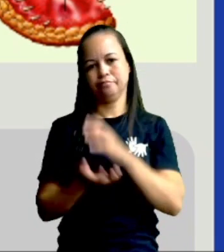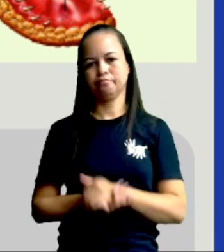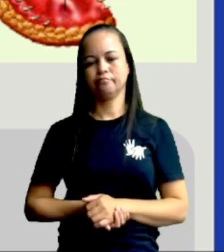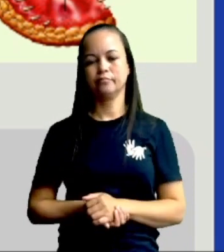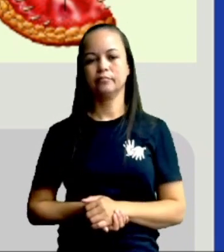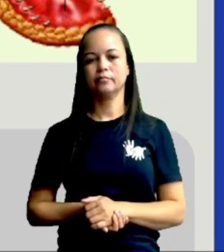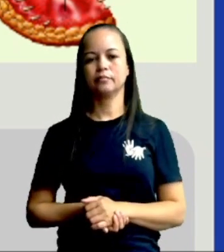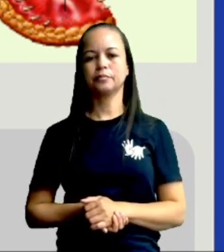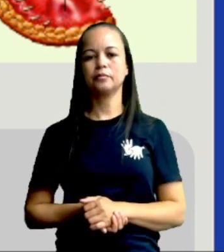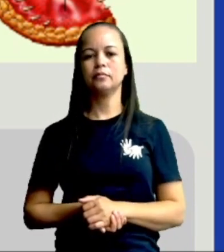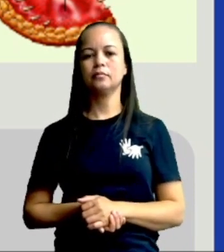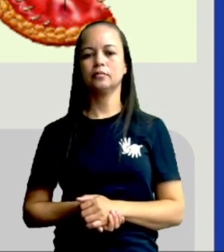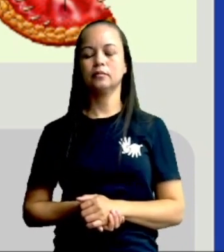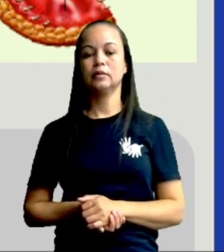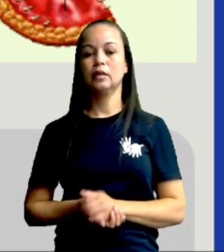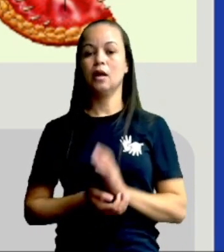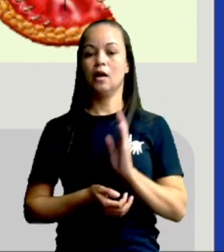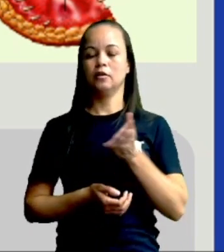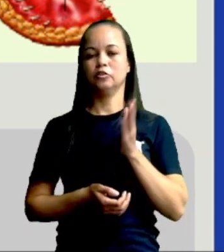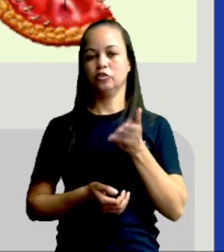né? Já a